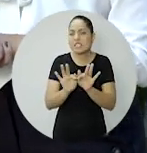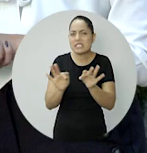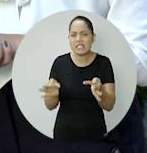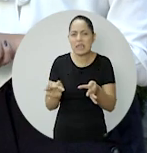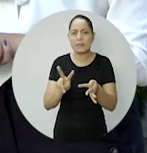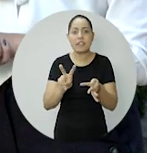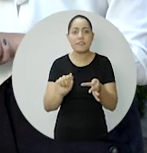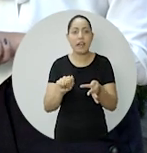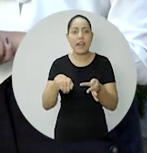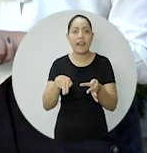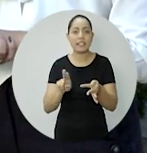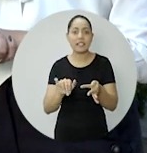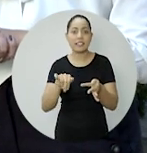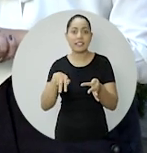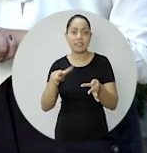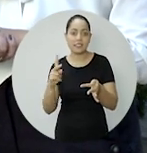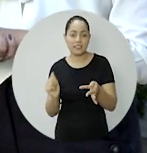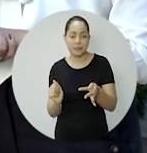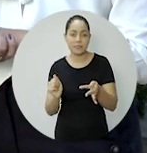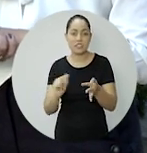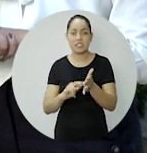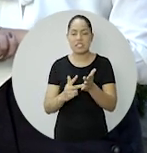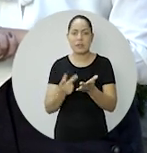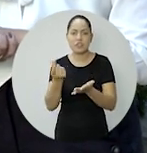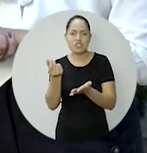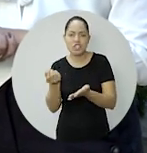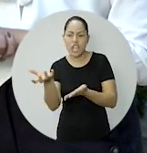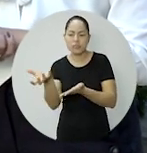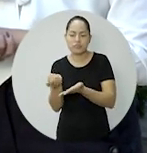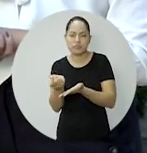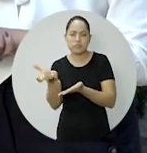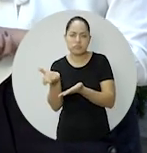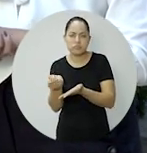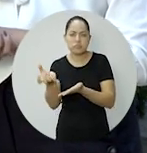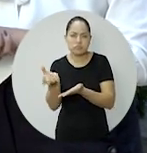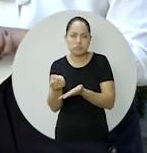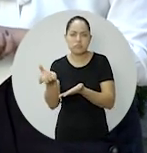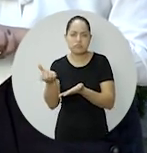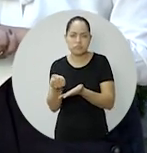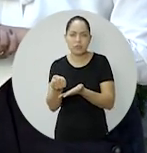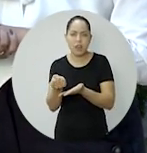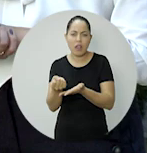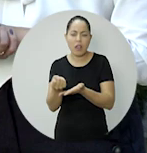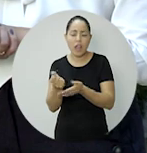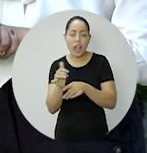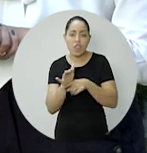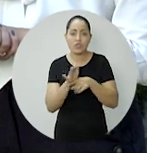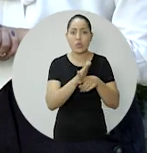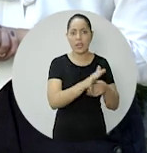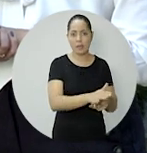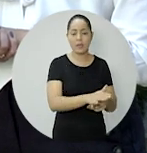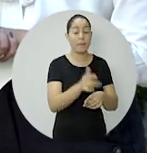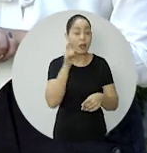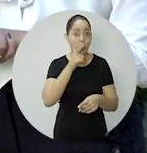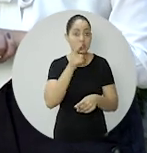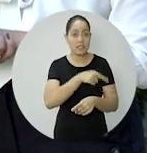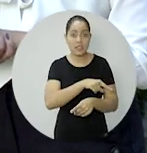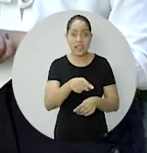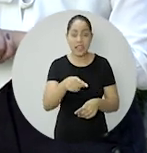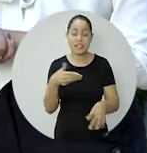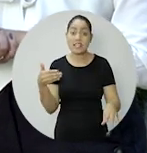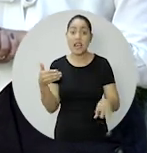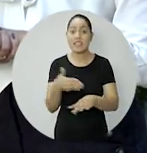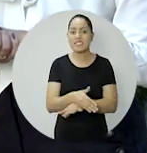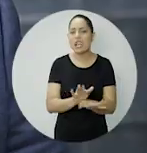vaquinha para que aqueles advogados em extrema carência ou miserabilidade tivessem